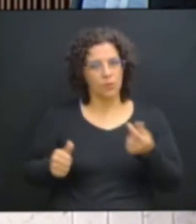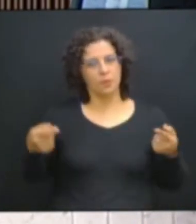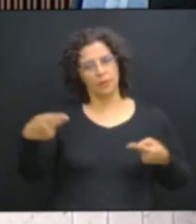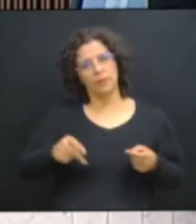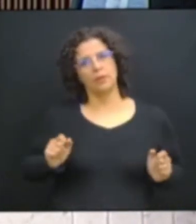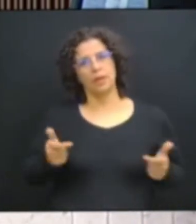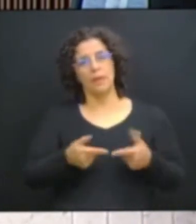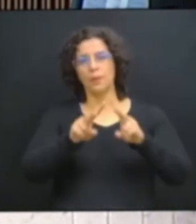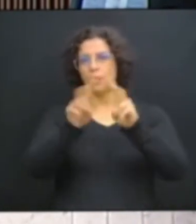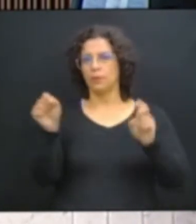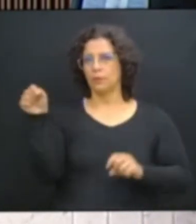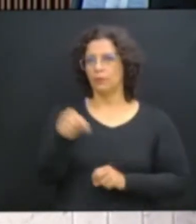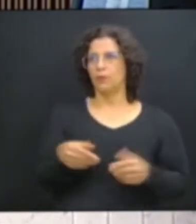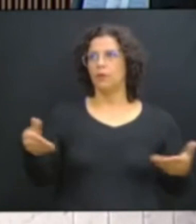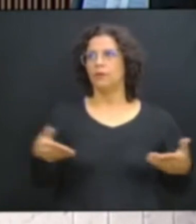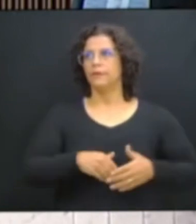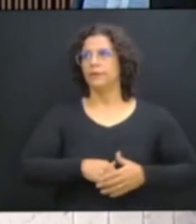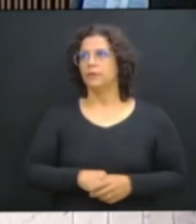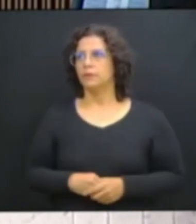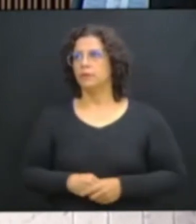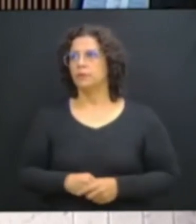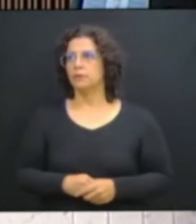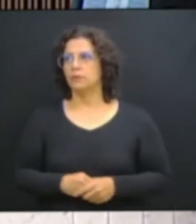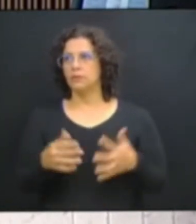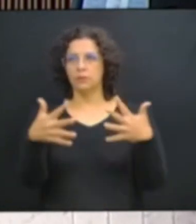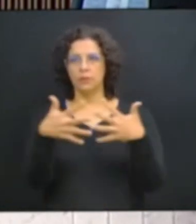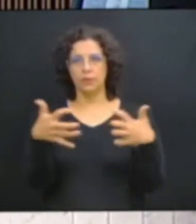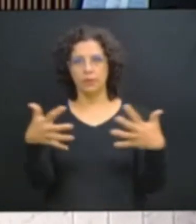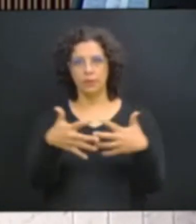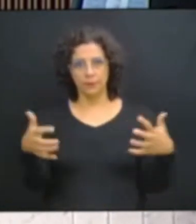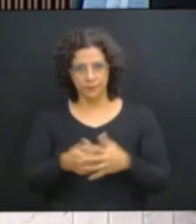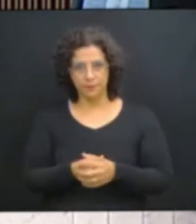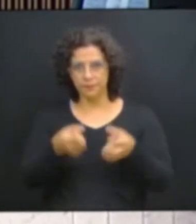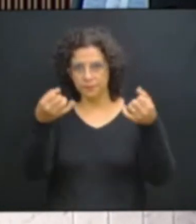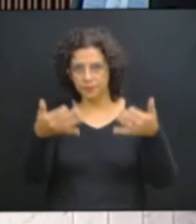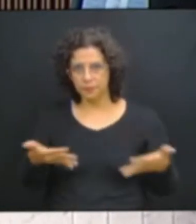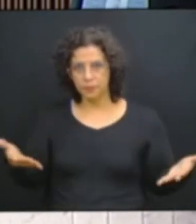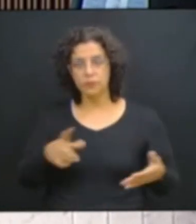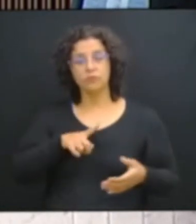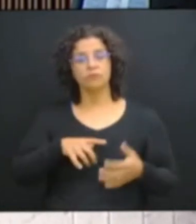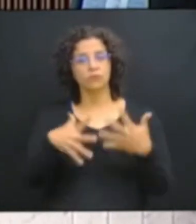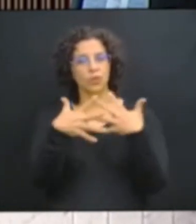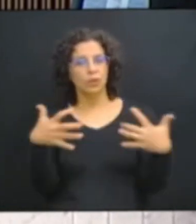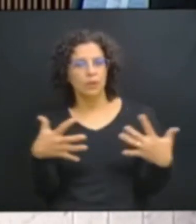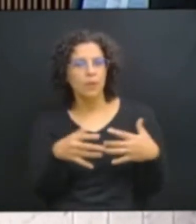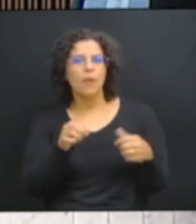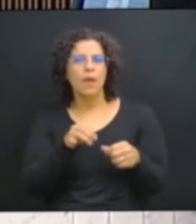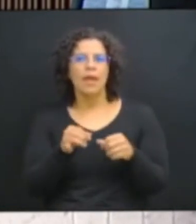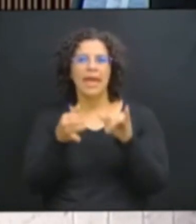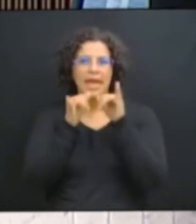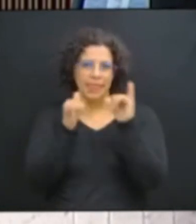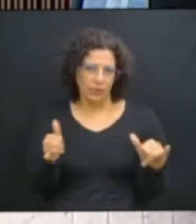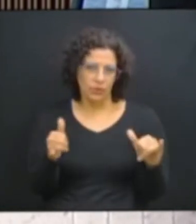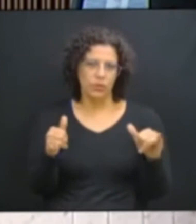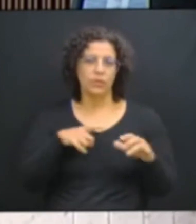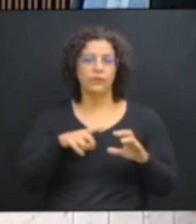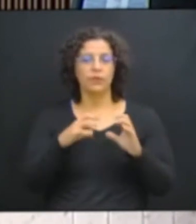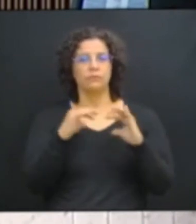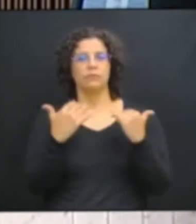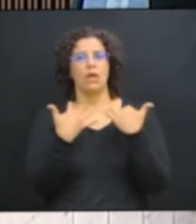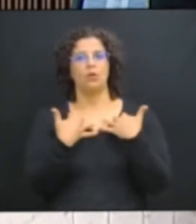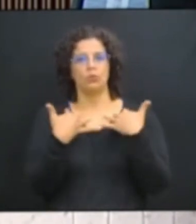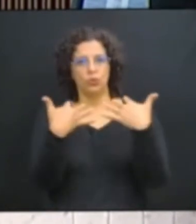O assunto que me traz aqui é a Copel, a nossa companhia de energia, que foi tema de